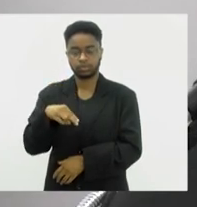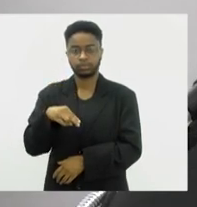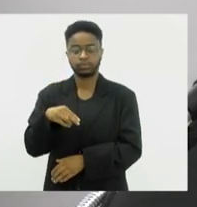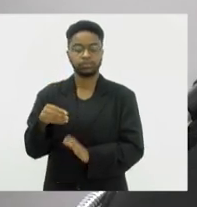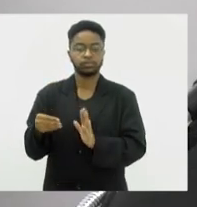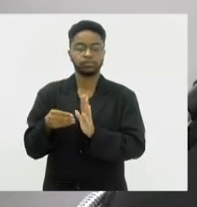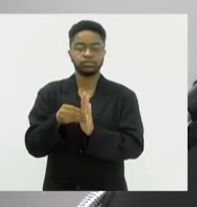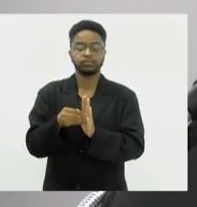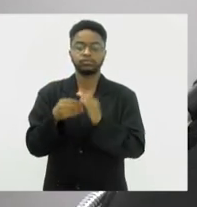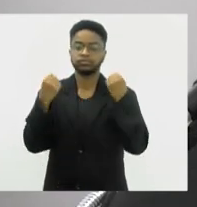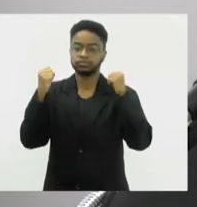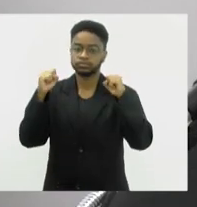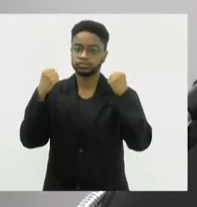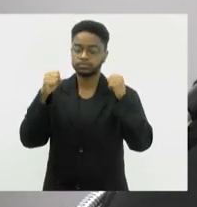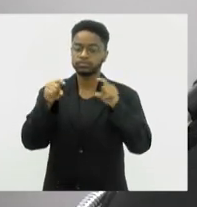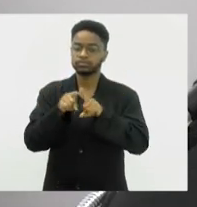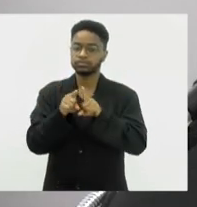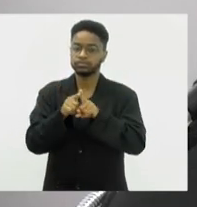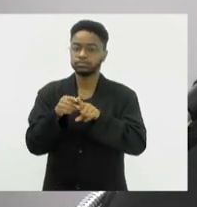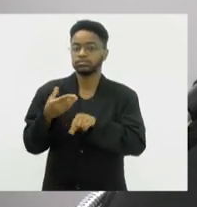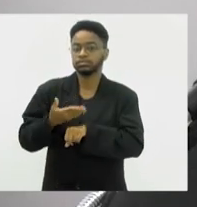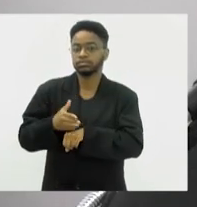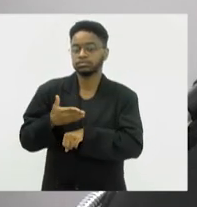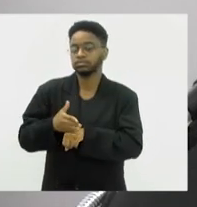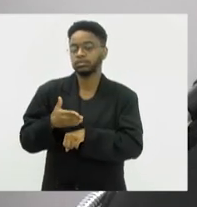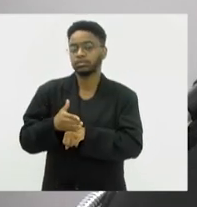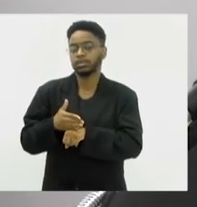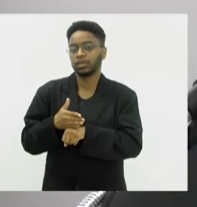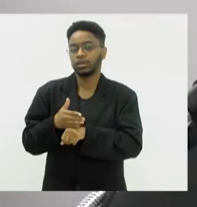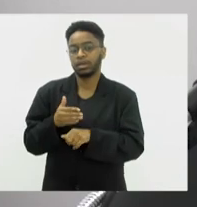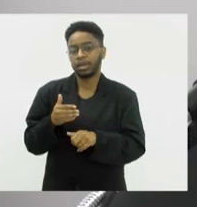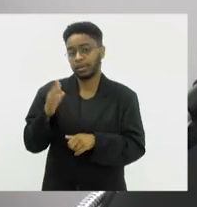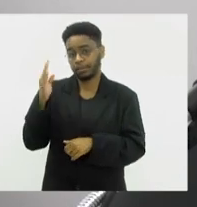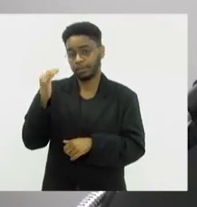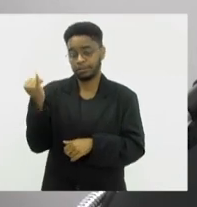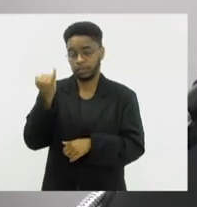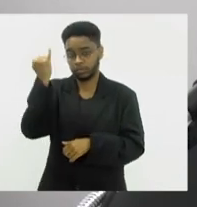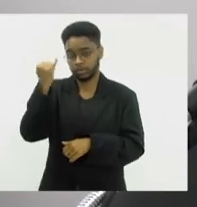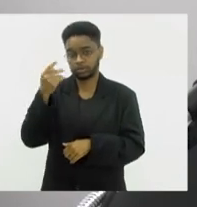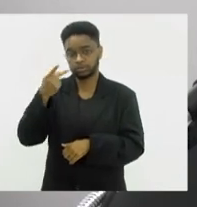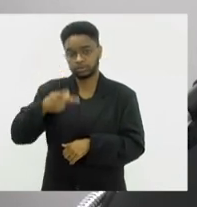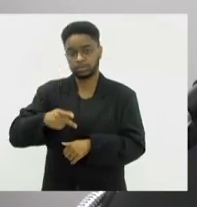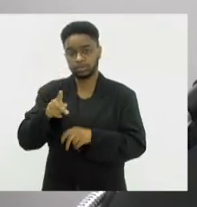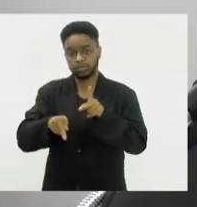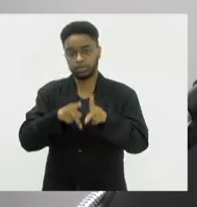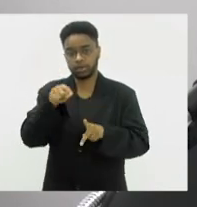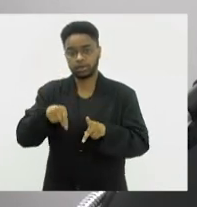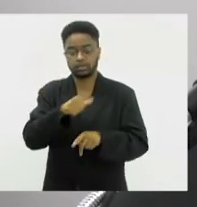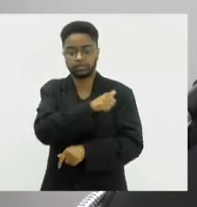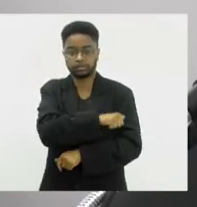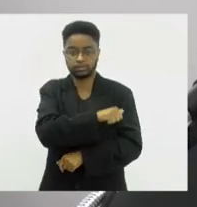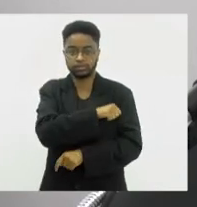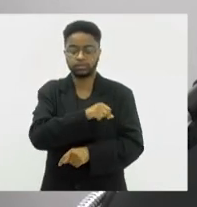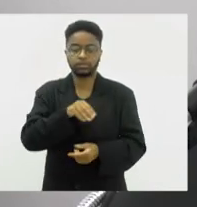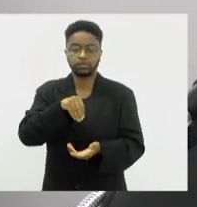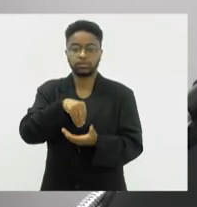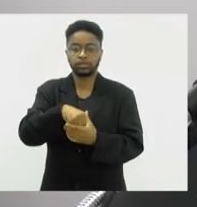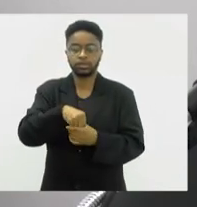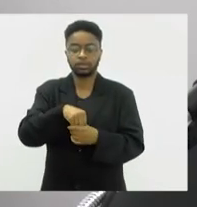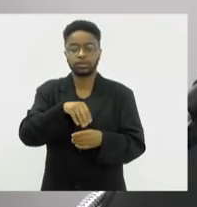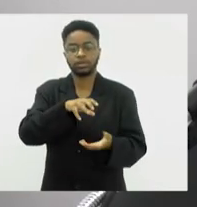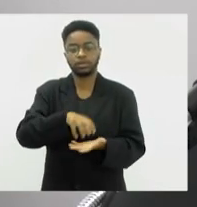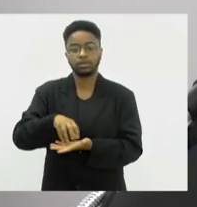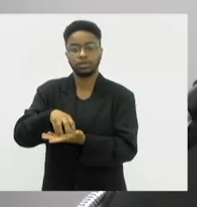atividade física e do exercício físico como essenciais para a população do Estado do Rio de Janeiro e em estabelecimentos prestadores de